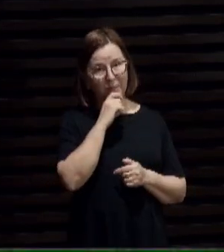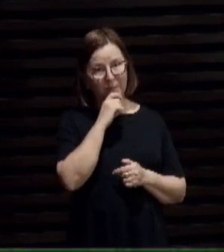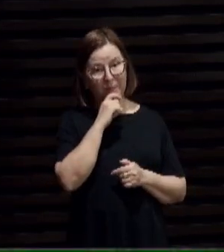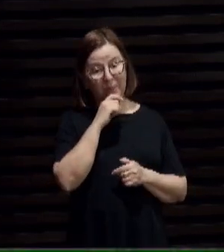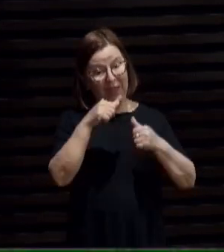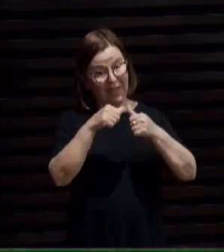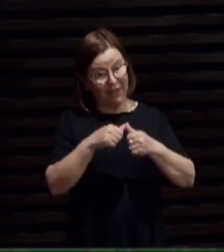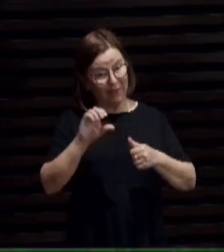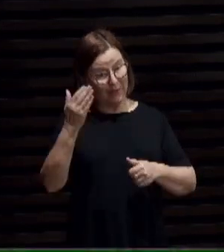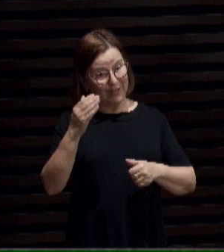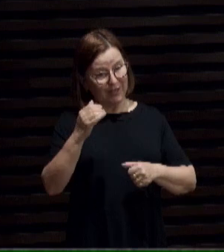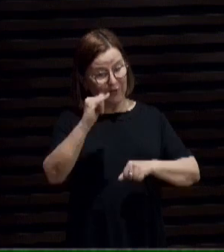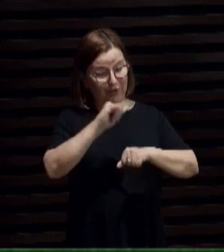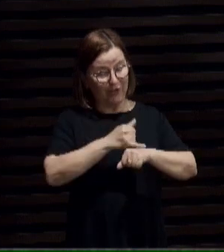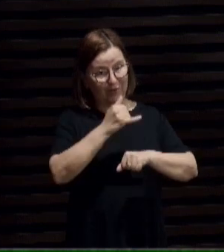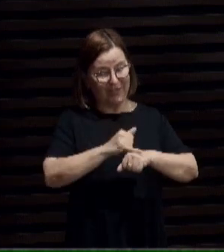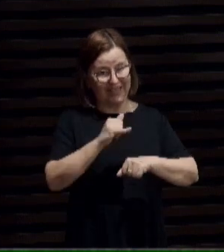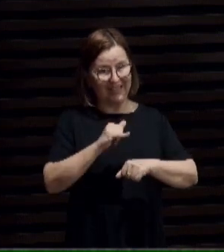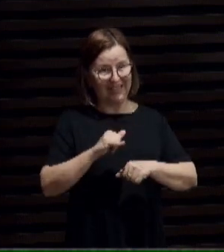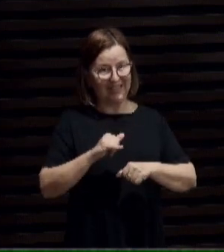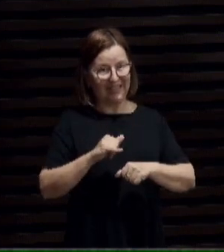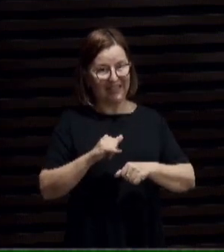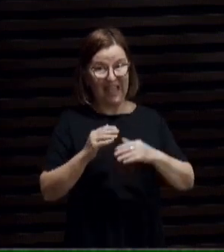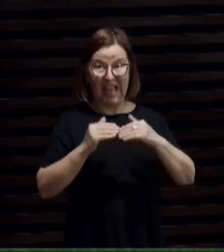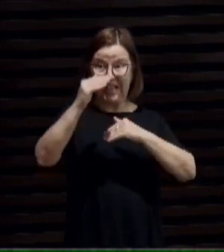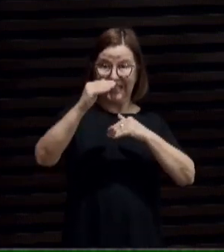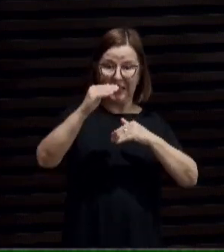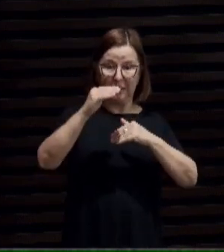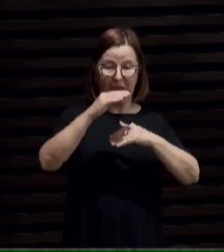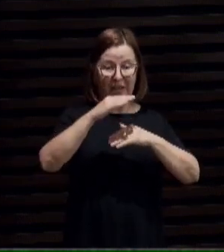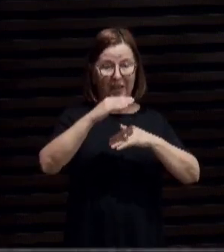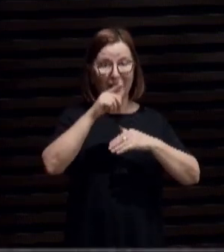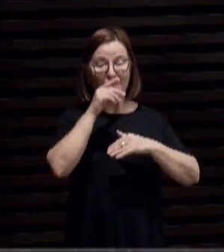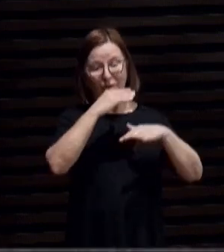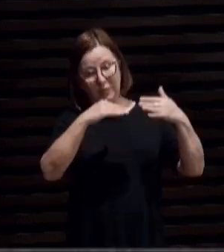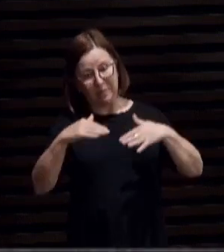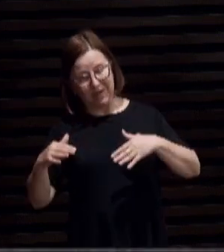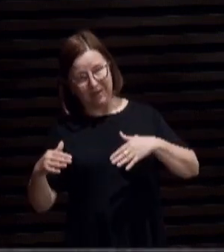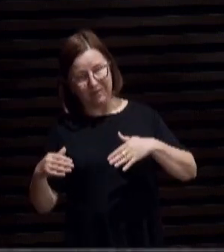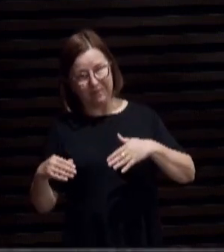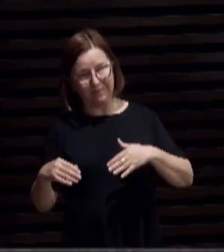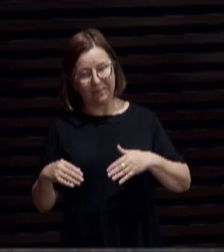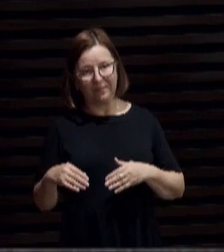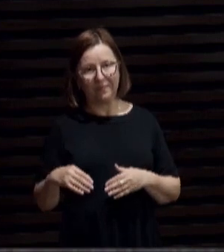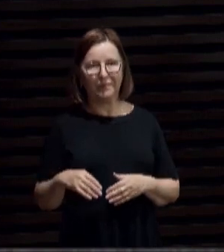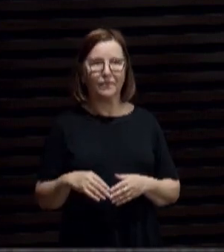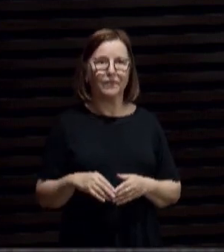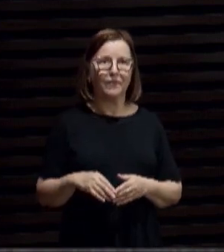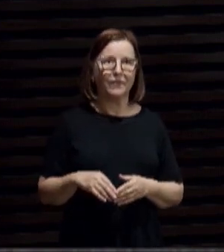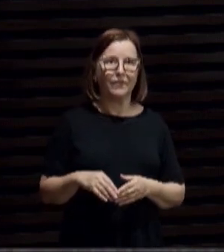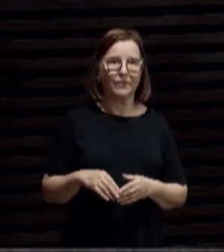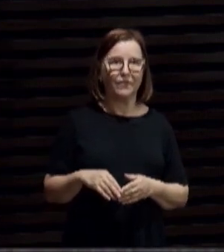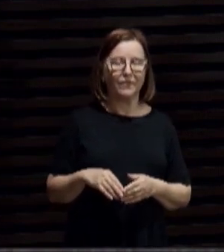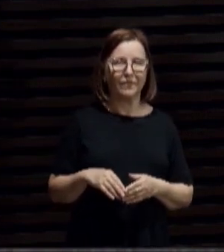está a 900 metros acima do nível do mar. Lá está mais de 80 metros abaixo do nível do mar. Lá está dentro